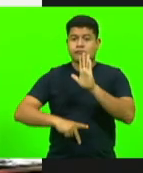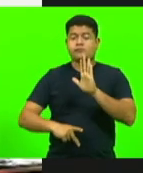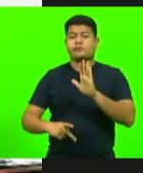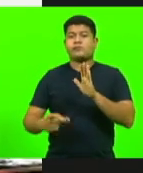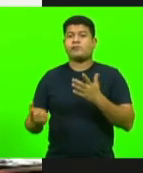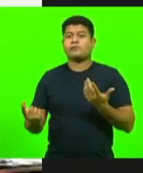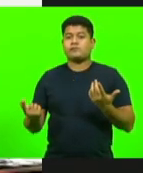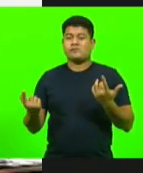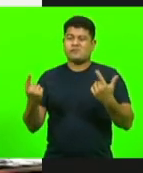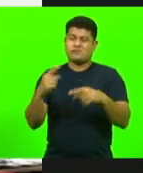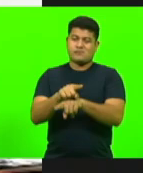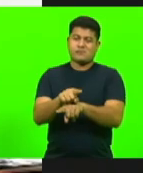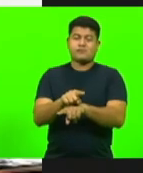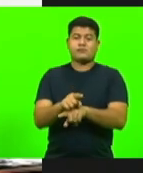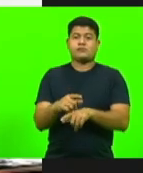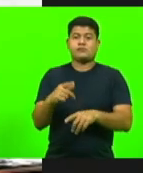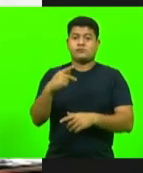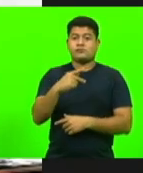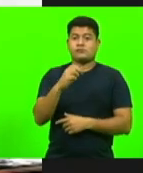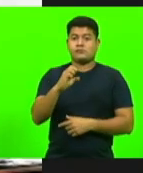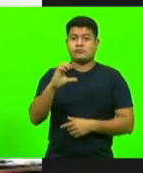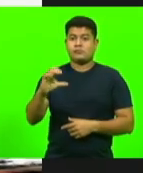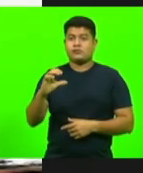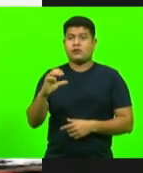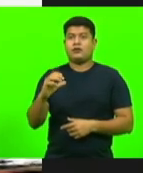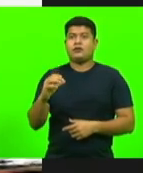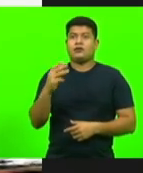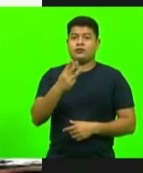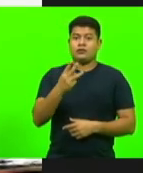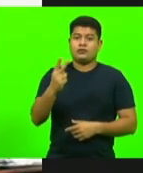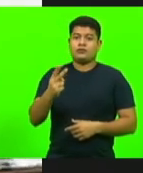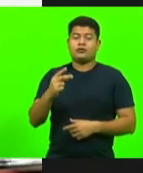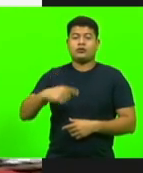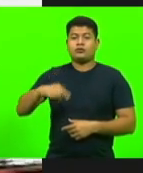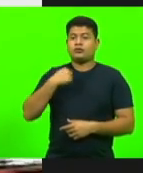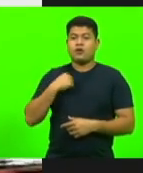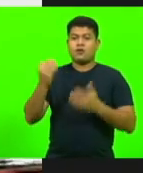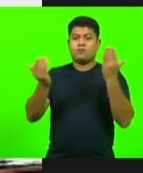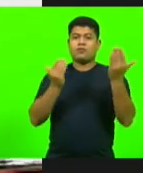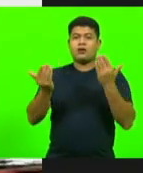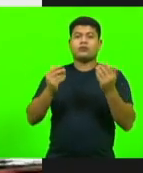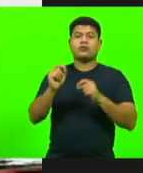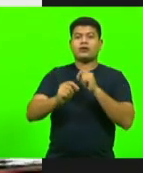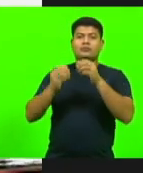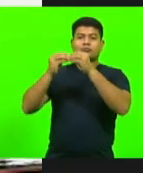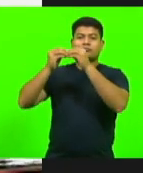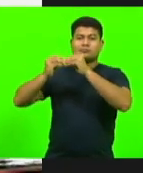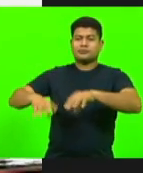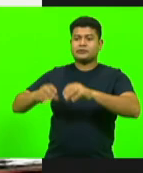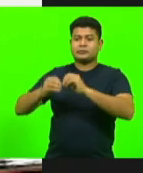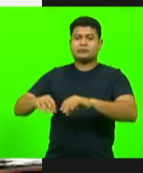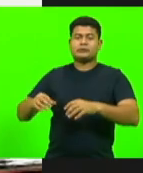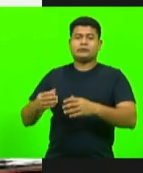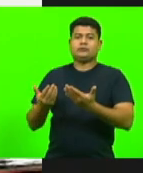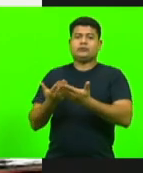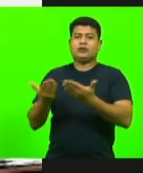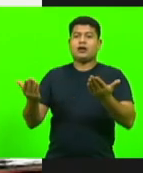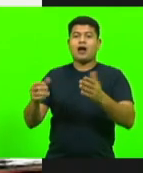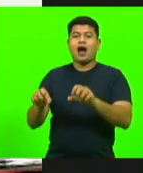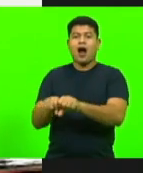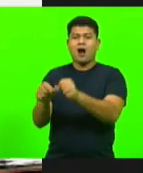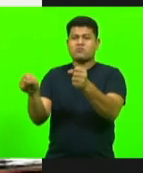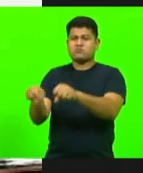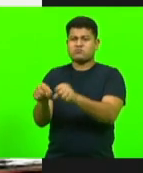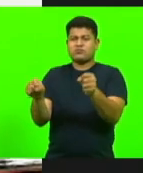PEC 32 que nós estamos chamando de demolição administrativa né então não é uma reforma é uma demolição Quando